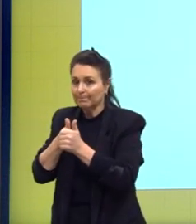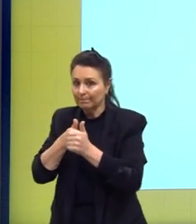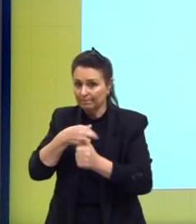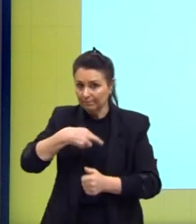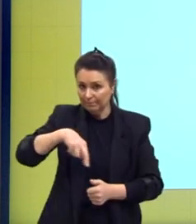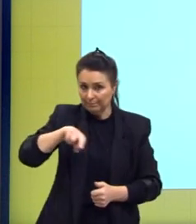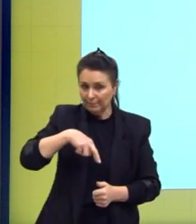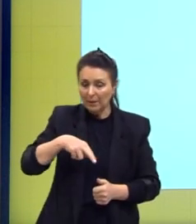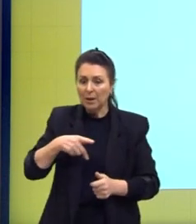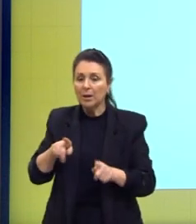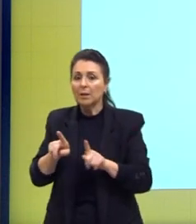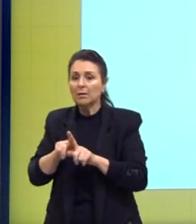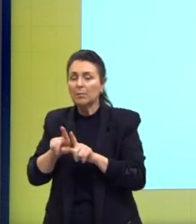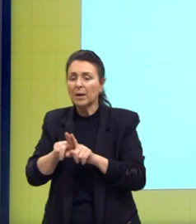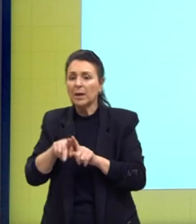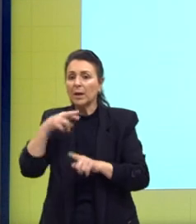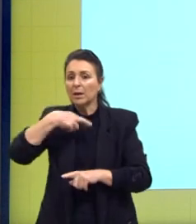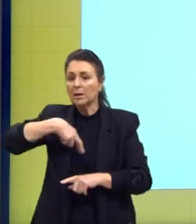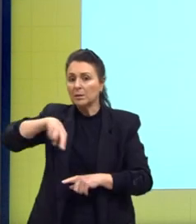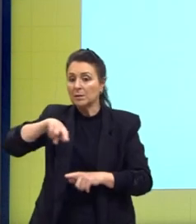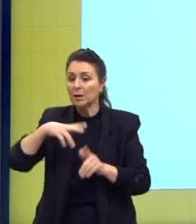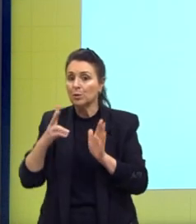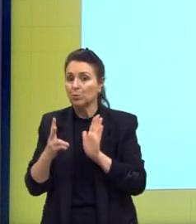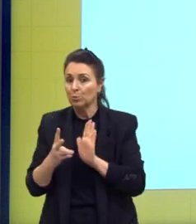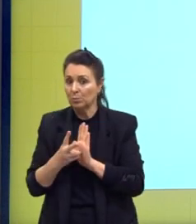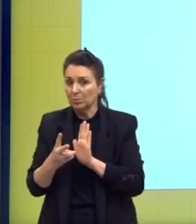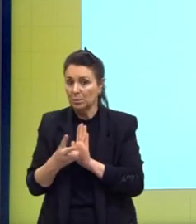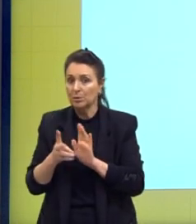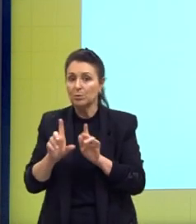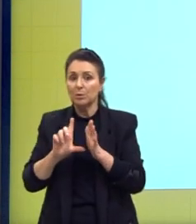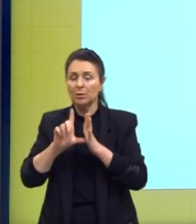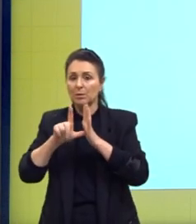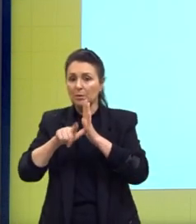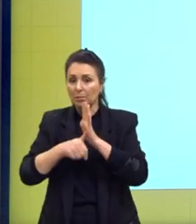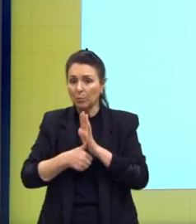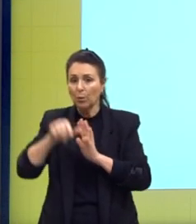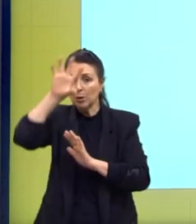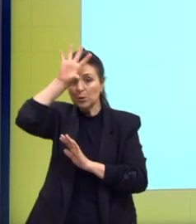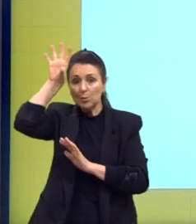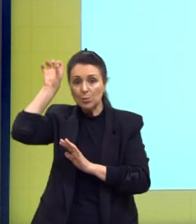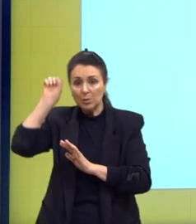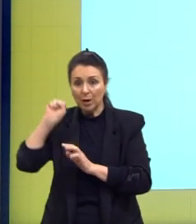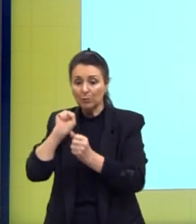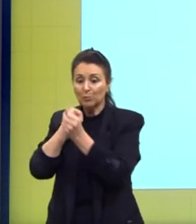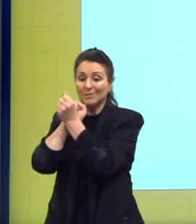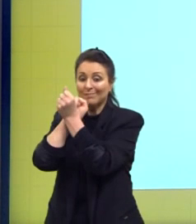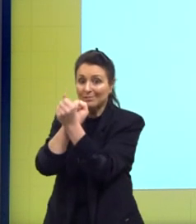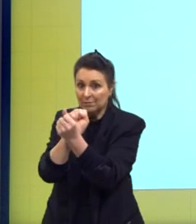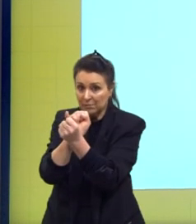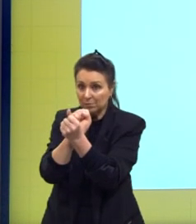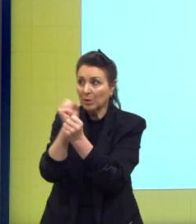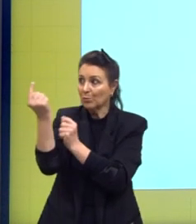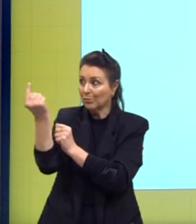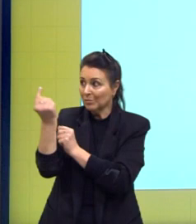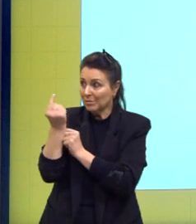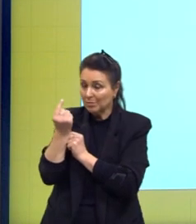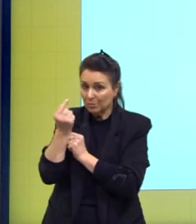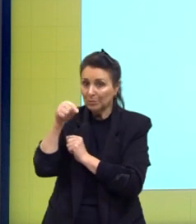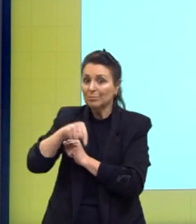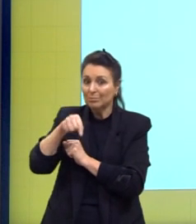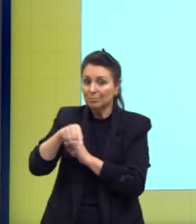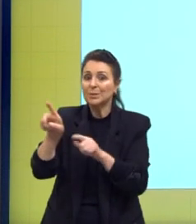esse perseguiu a religiosidade dos indígenas e depois né os africanos escravizados trazidos para cá